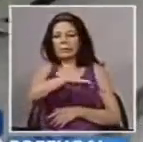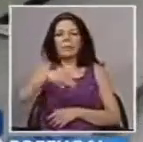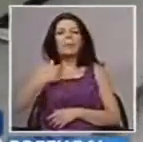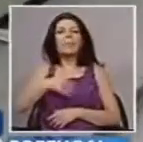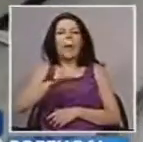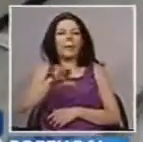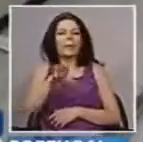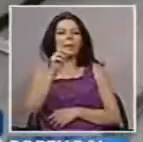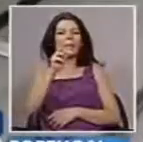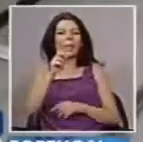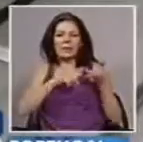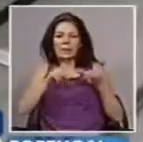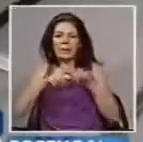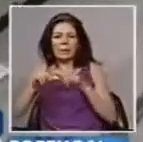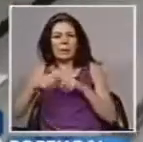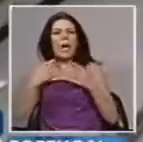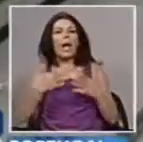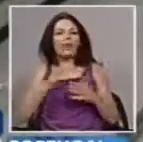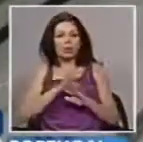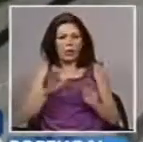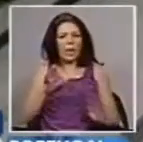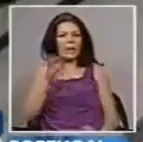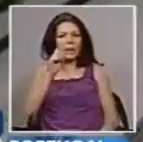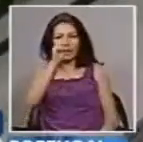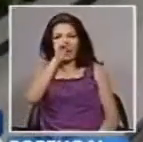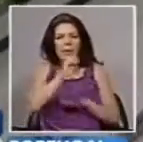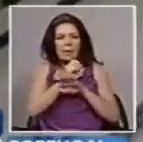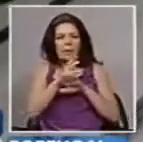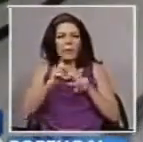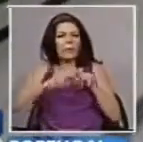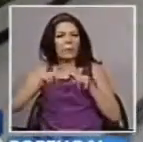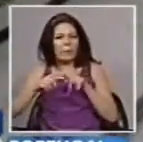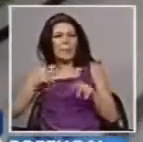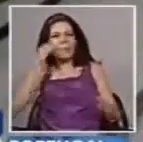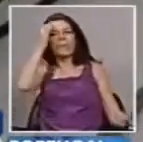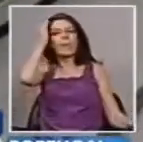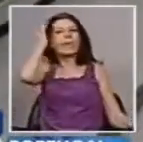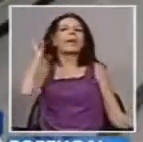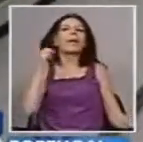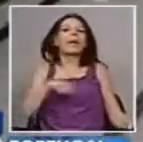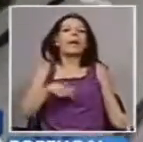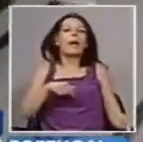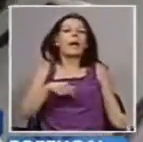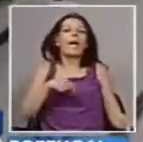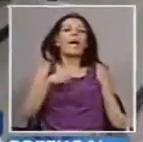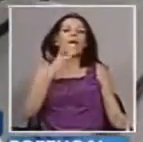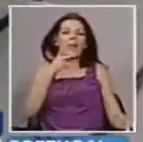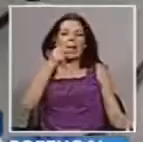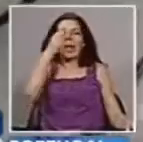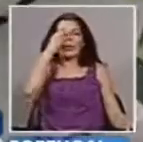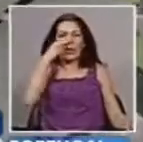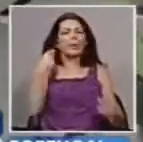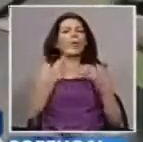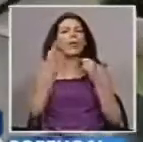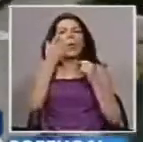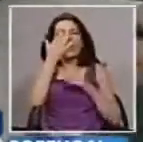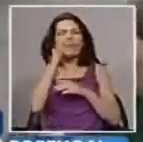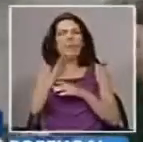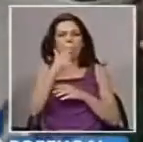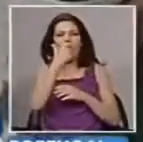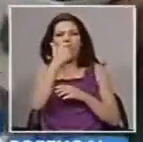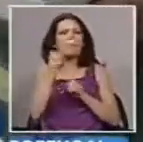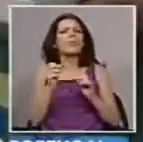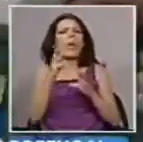mais de 16, neste momento já tem 16 ervas aromáticas aqui em Carreço, Viana do Castelo. Tem aqui um exemplo das